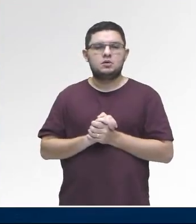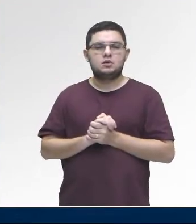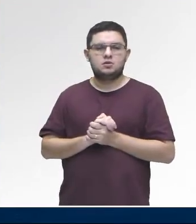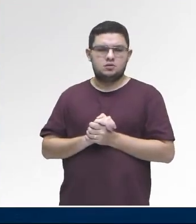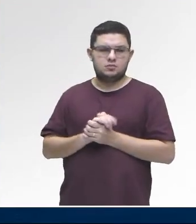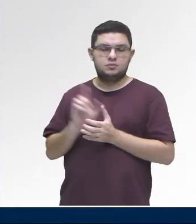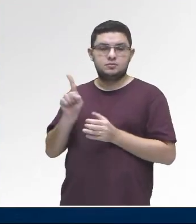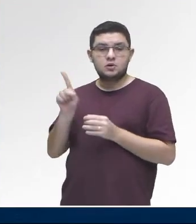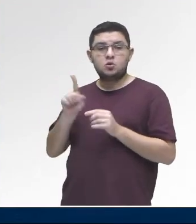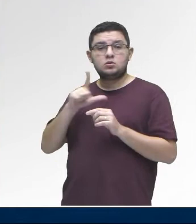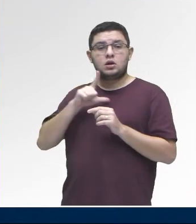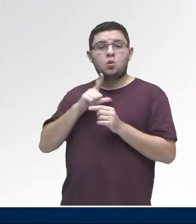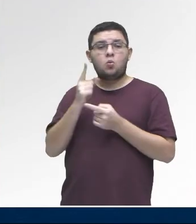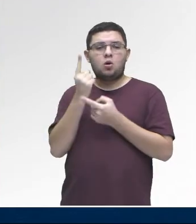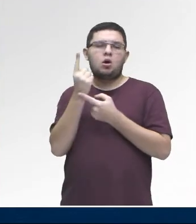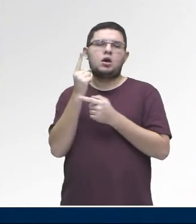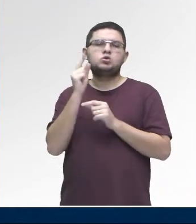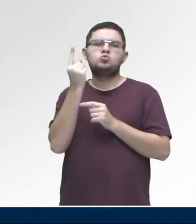equacionar, basta